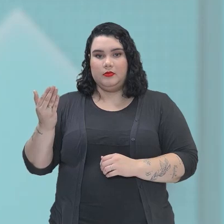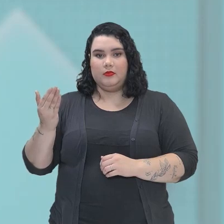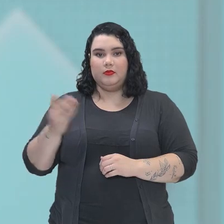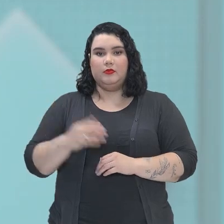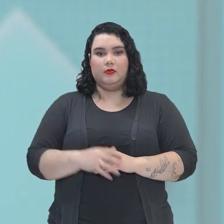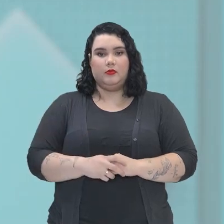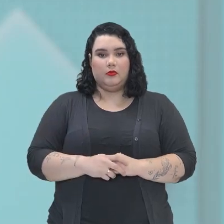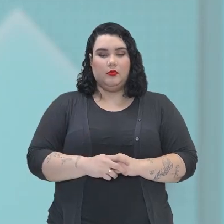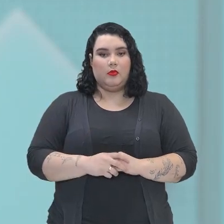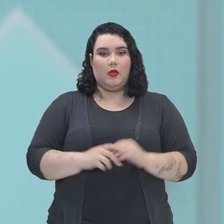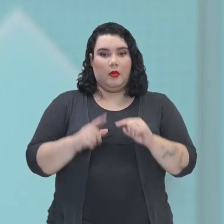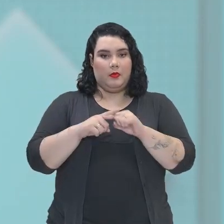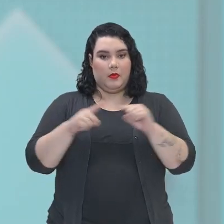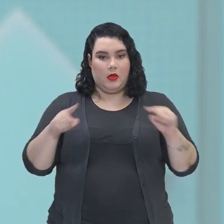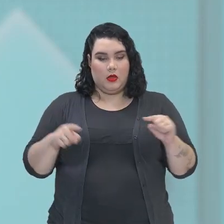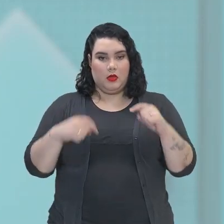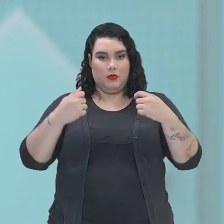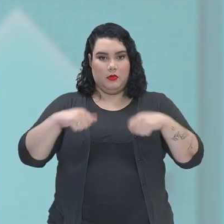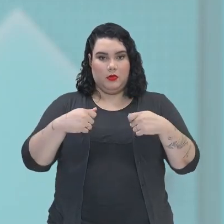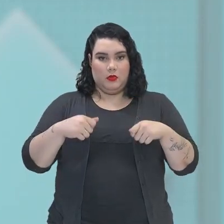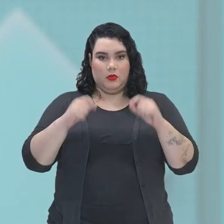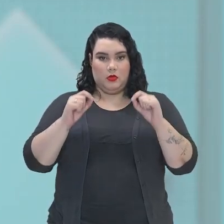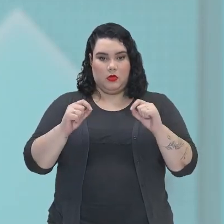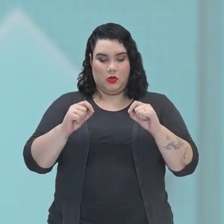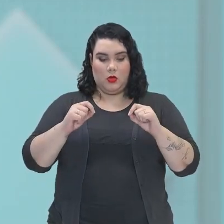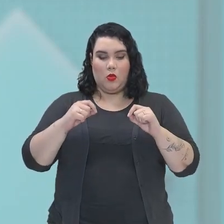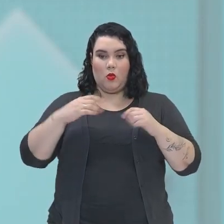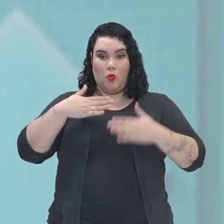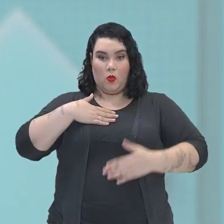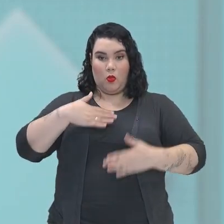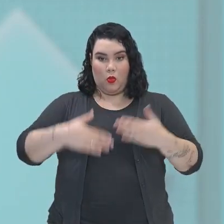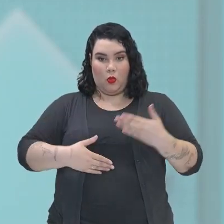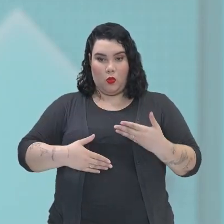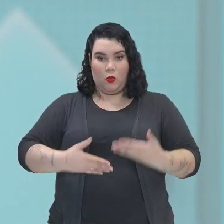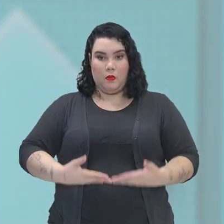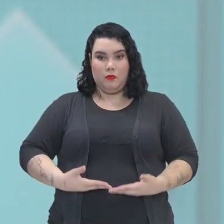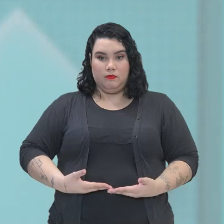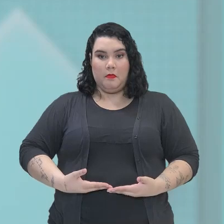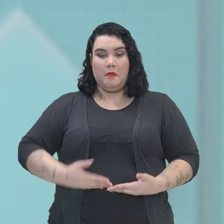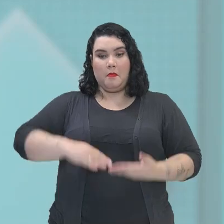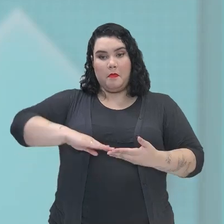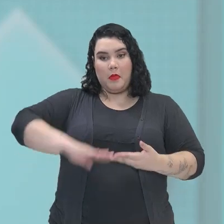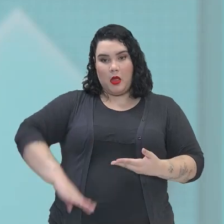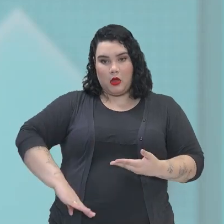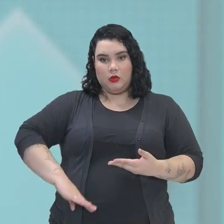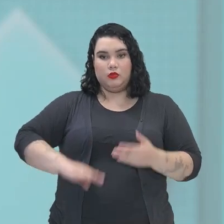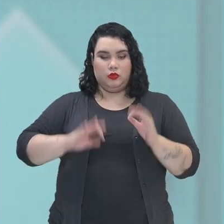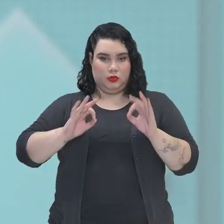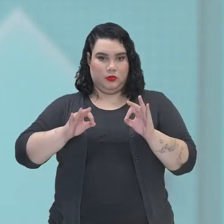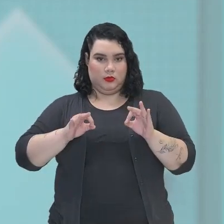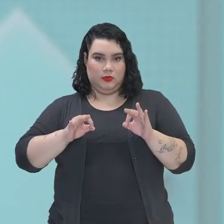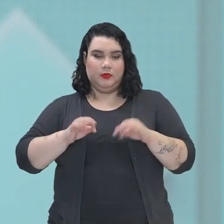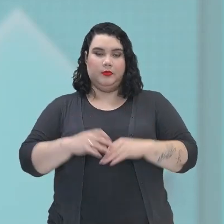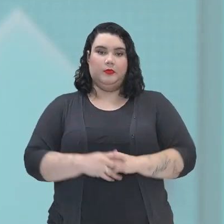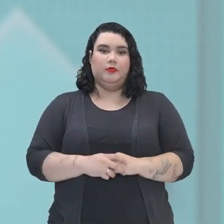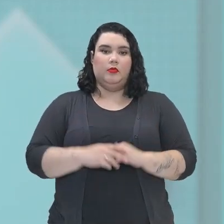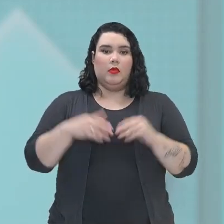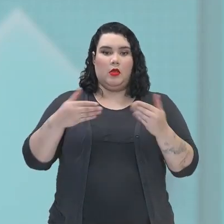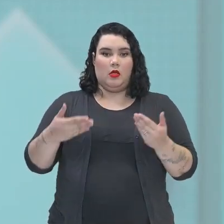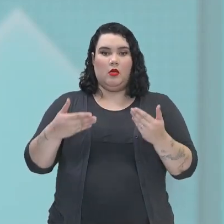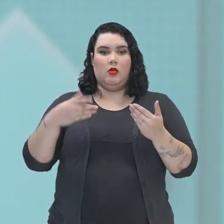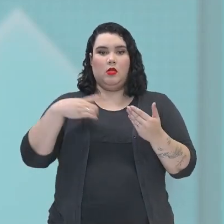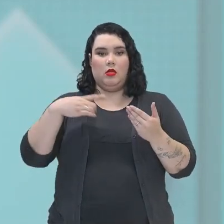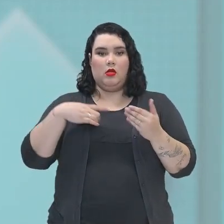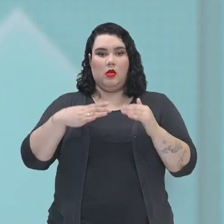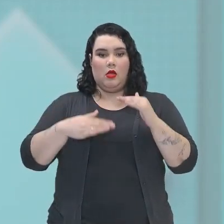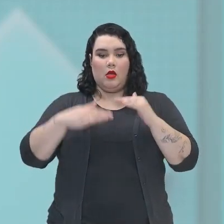bate, mas sendo que essa bola tem que estar abaixo do nível da cintura. Não pode estar muito aqui em cima, não. Certo? Tem que ser